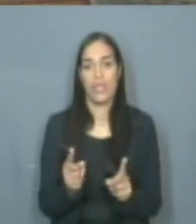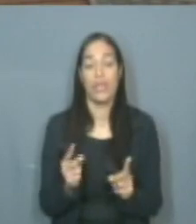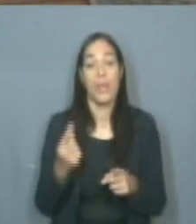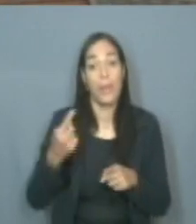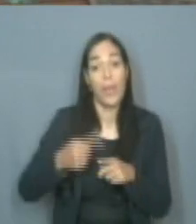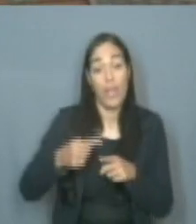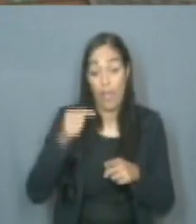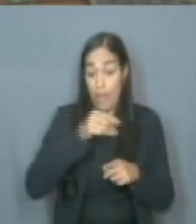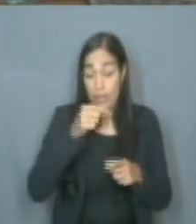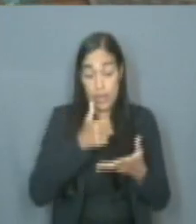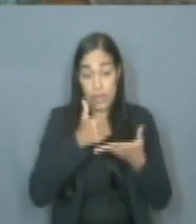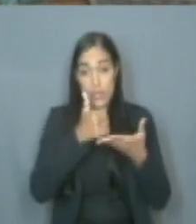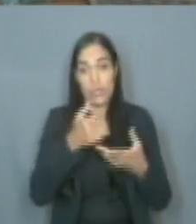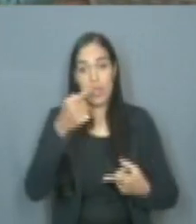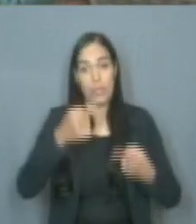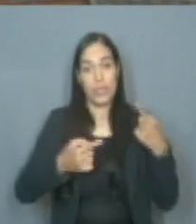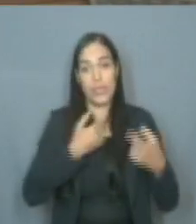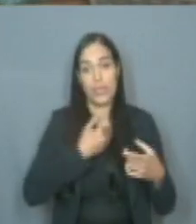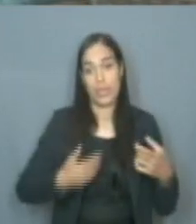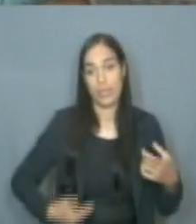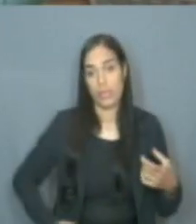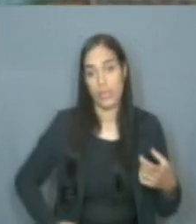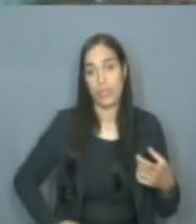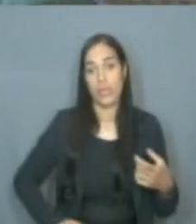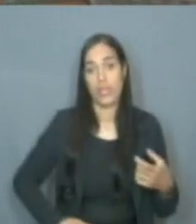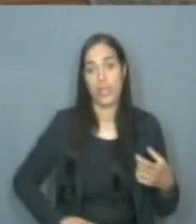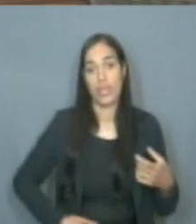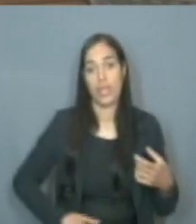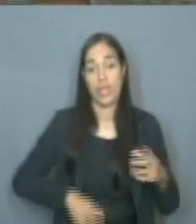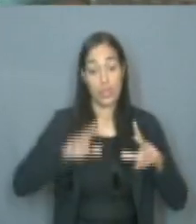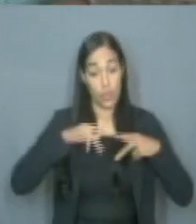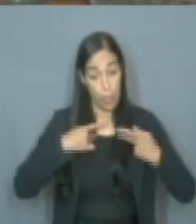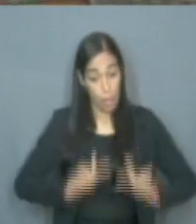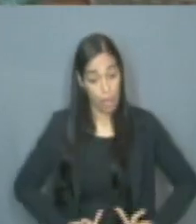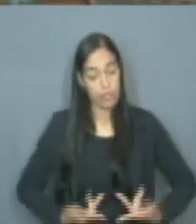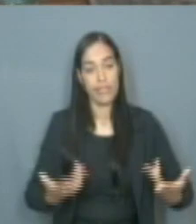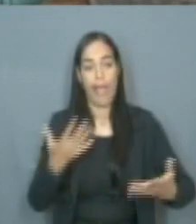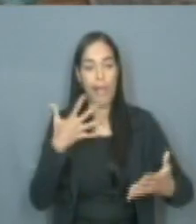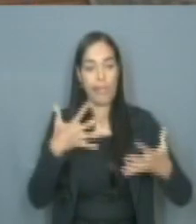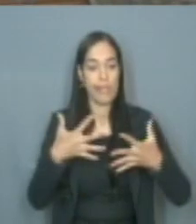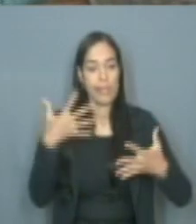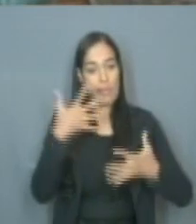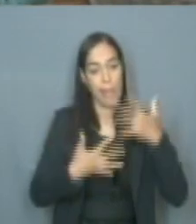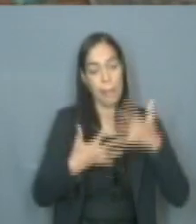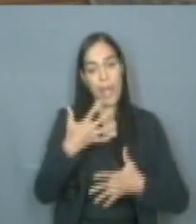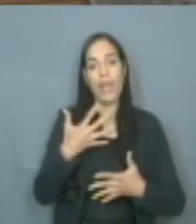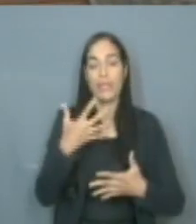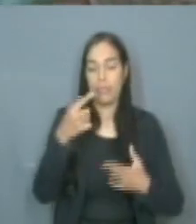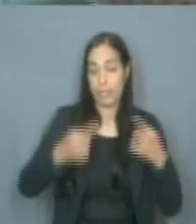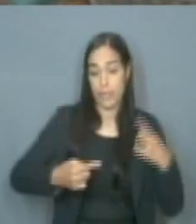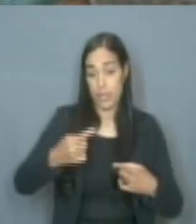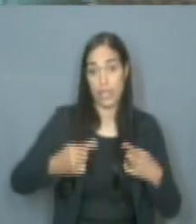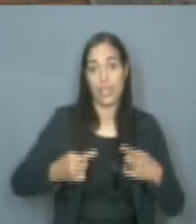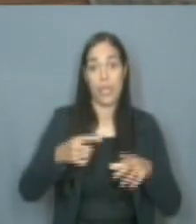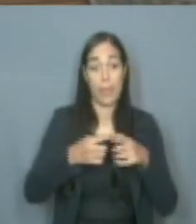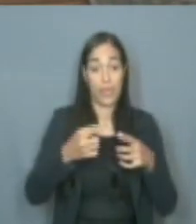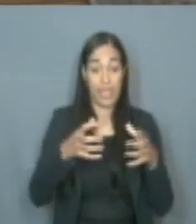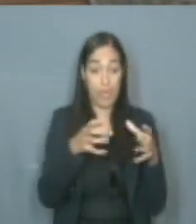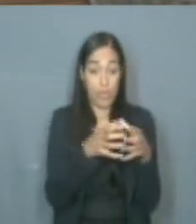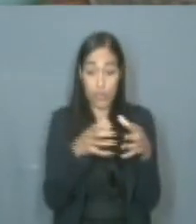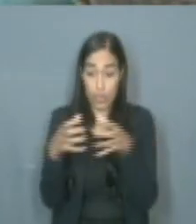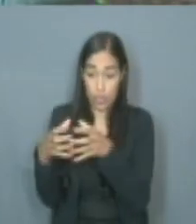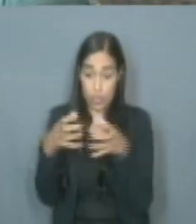em vez de ajudar a política pública do ser humano, isso atrapalha a política pública do ser humano, porque divide um grupo que já